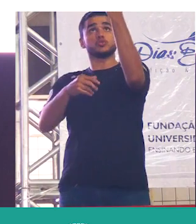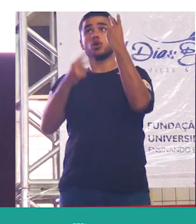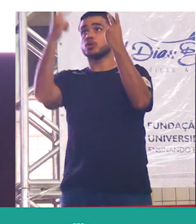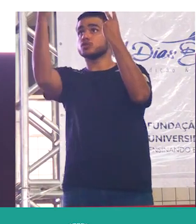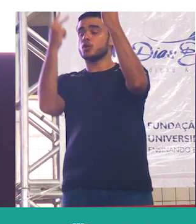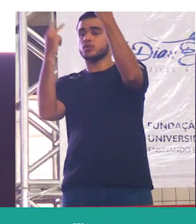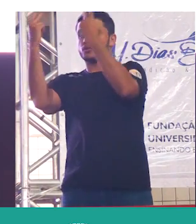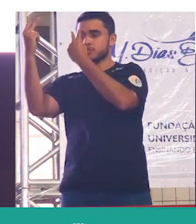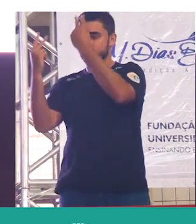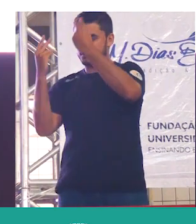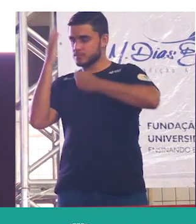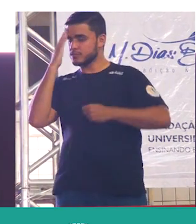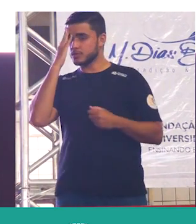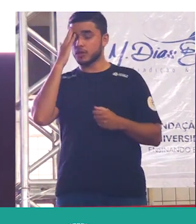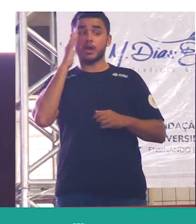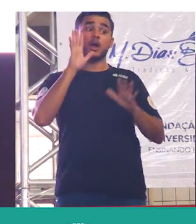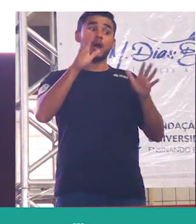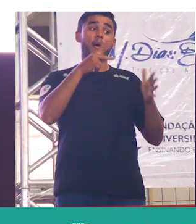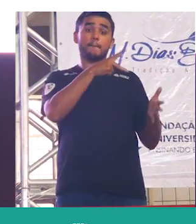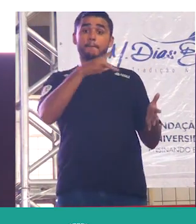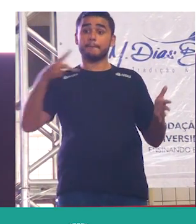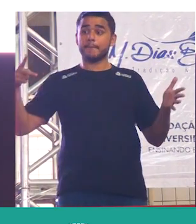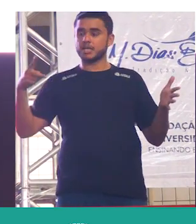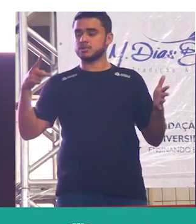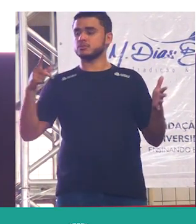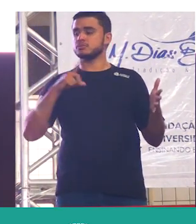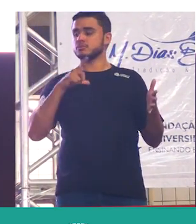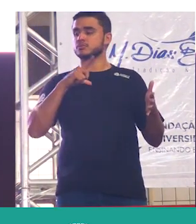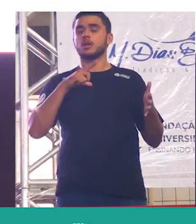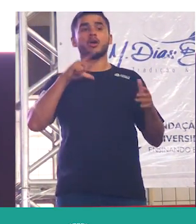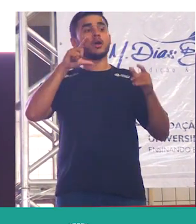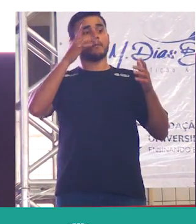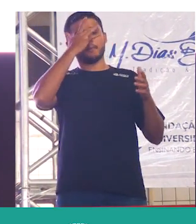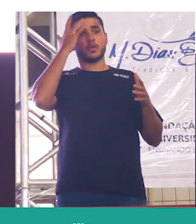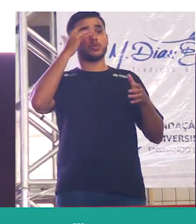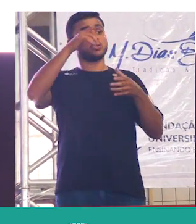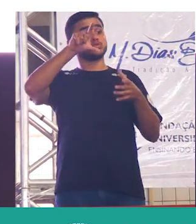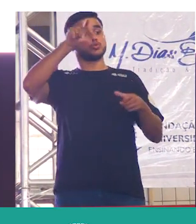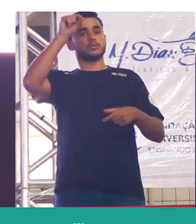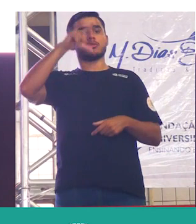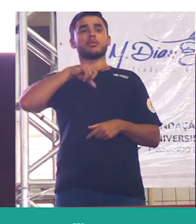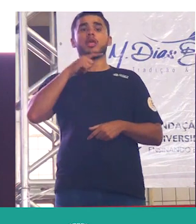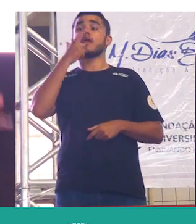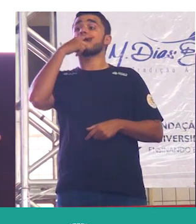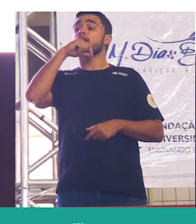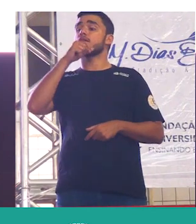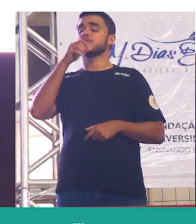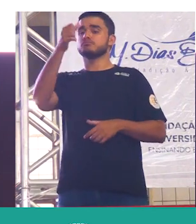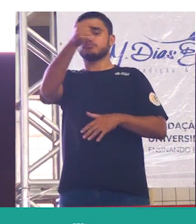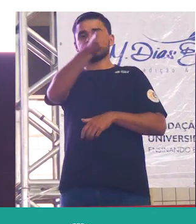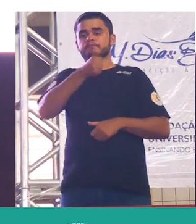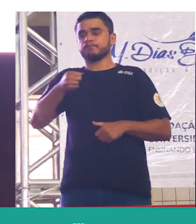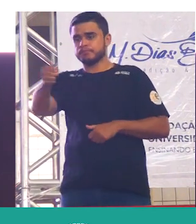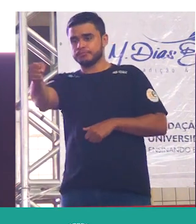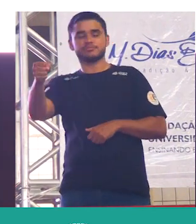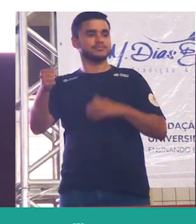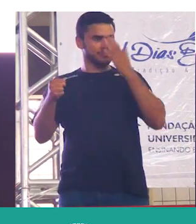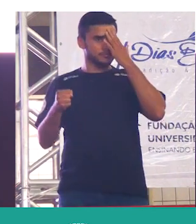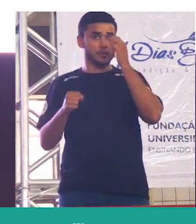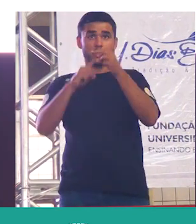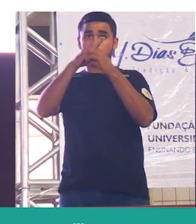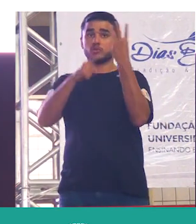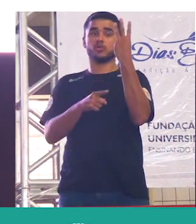a indicar. Essa seria uma garantia que o governo teria de que pelo menos um dos